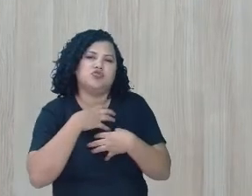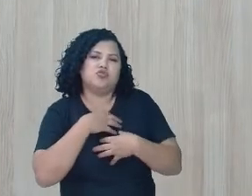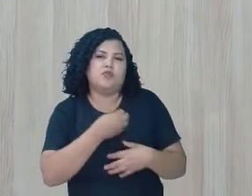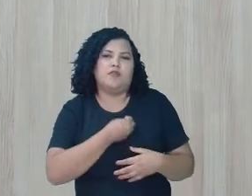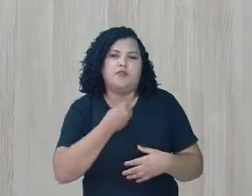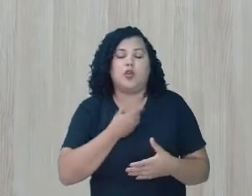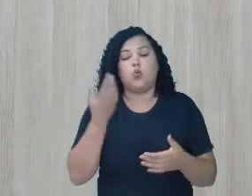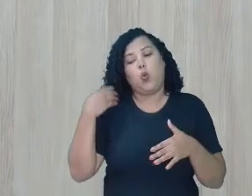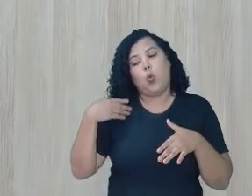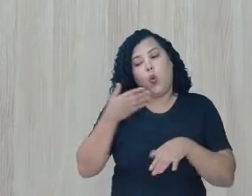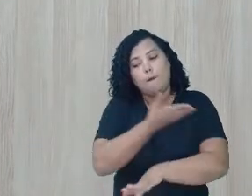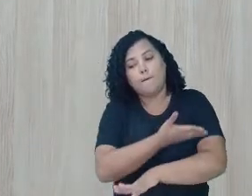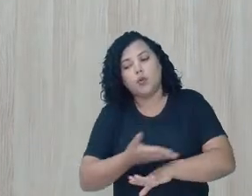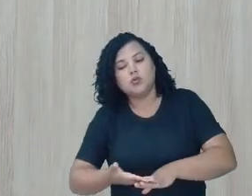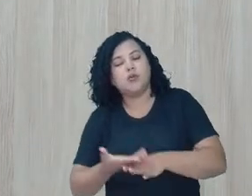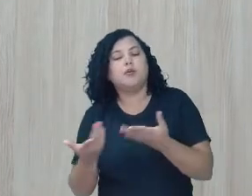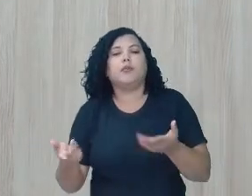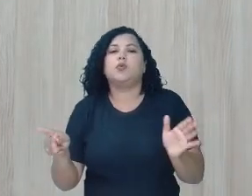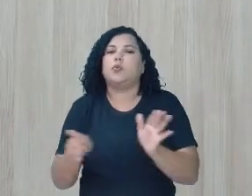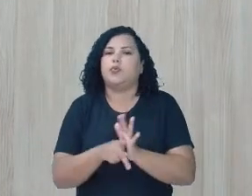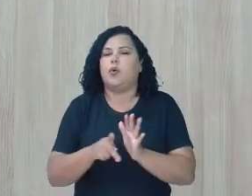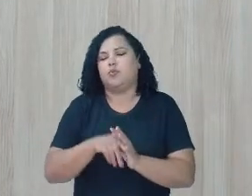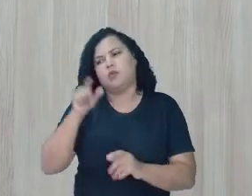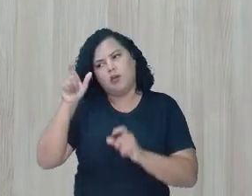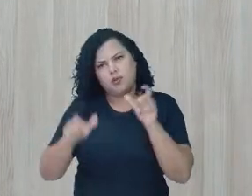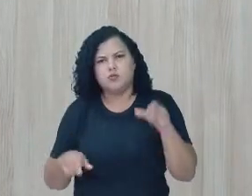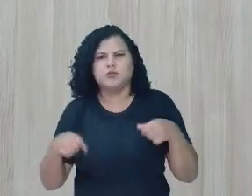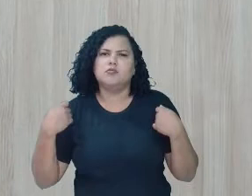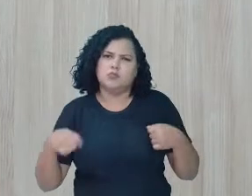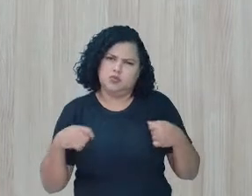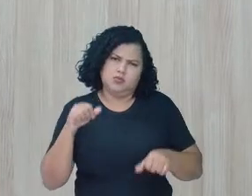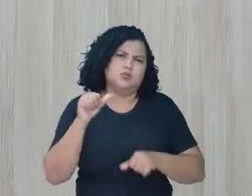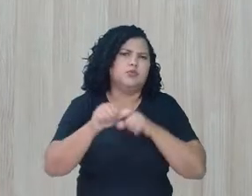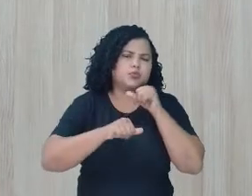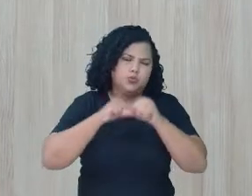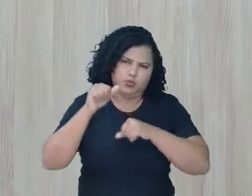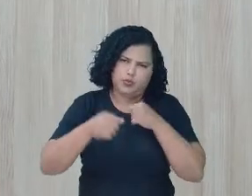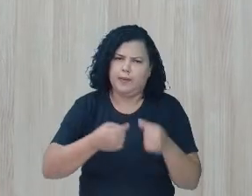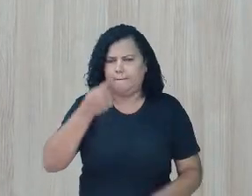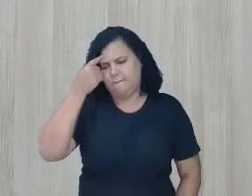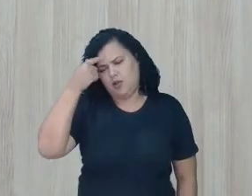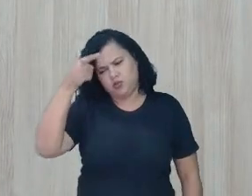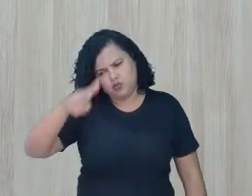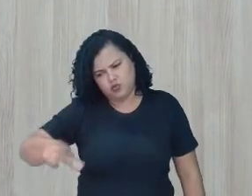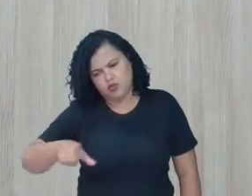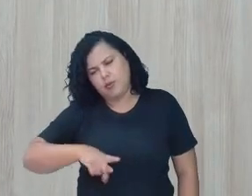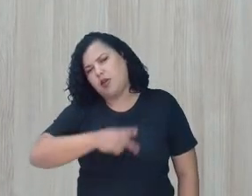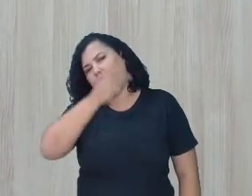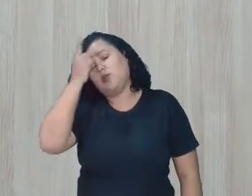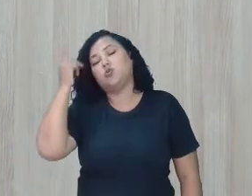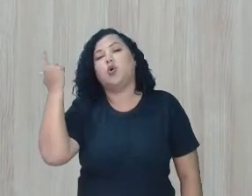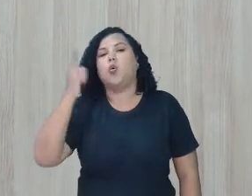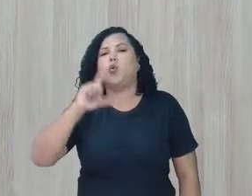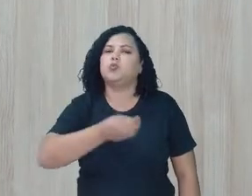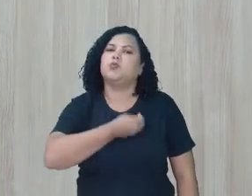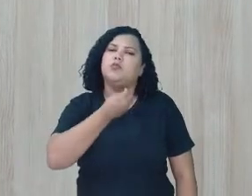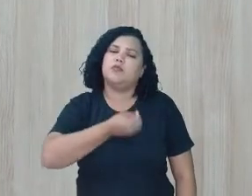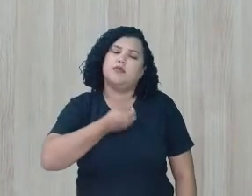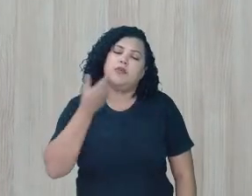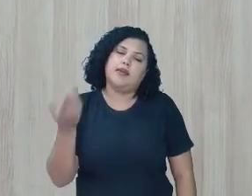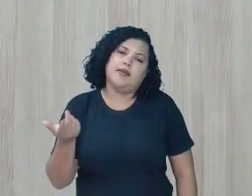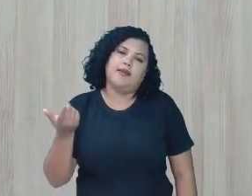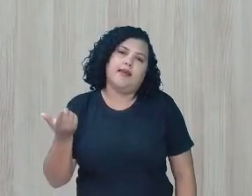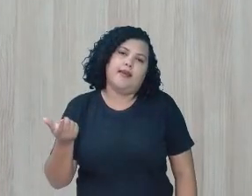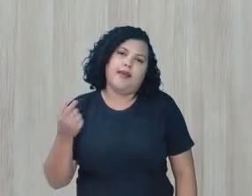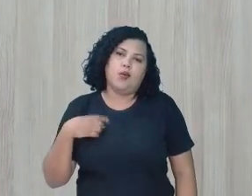num comportamento, num hábito que a pessoa tenha, que precisa ser refeito, repensado, para que ela consiga viver